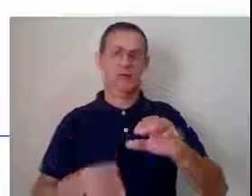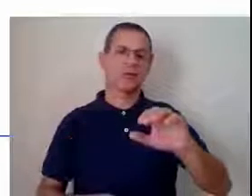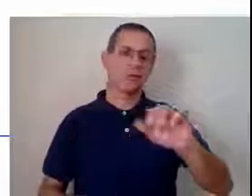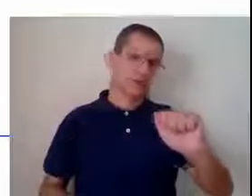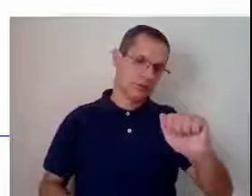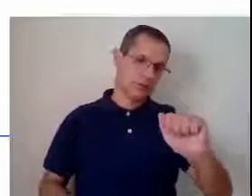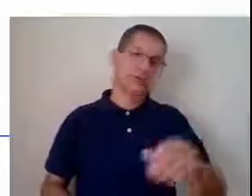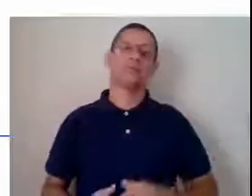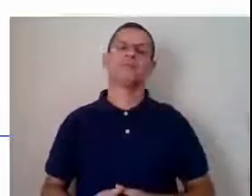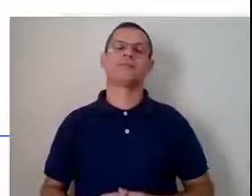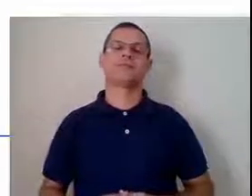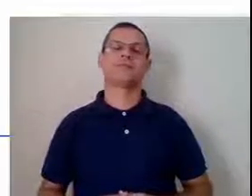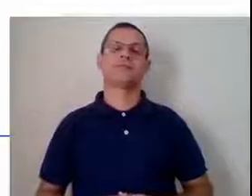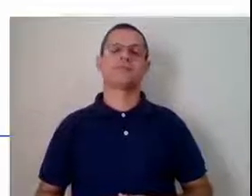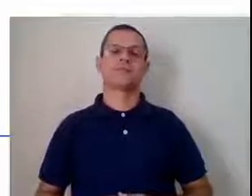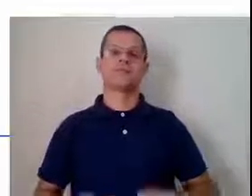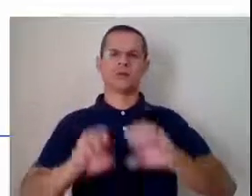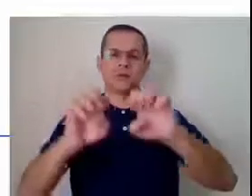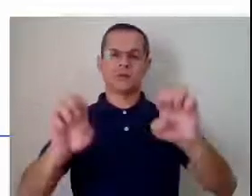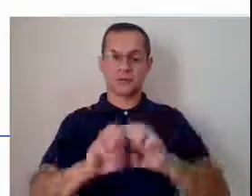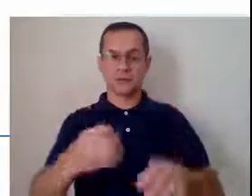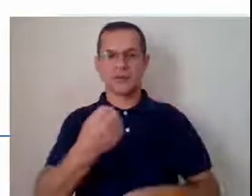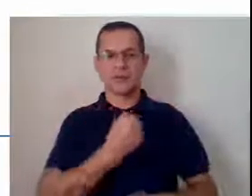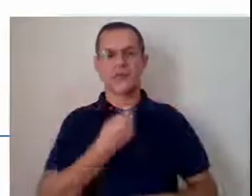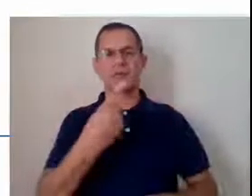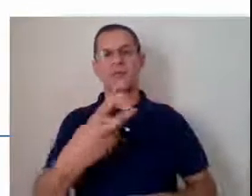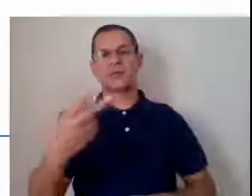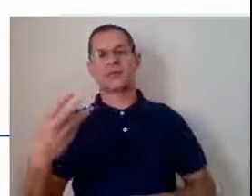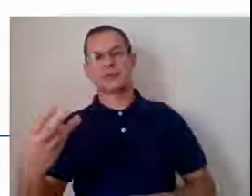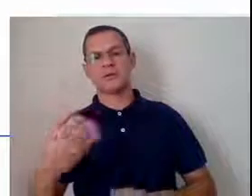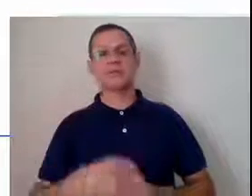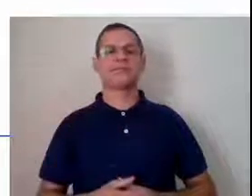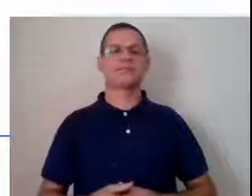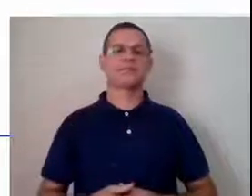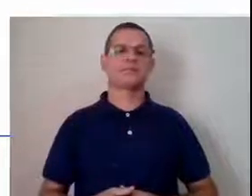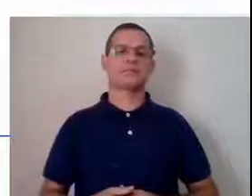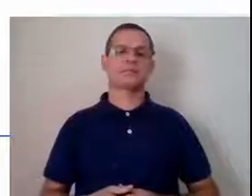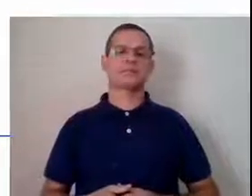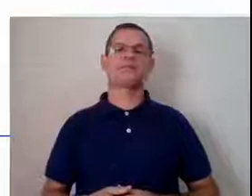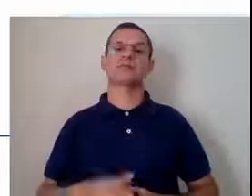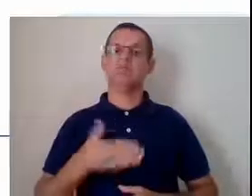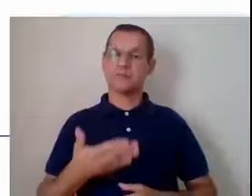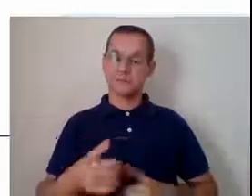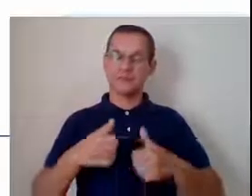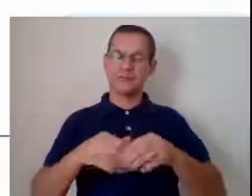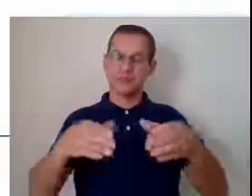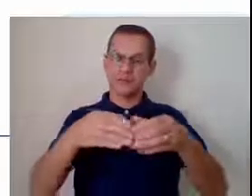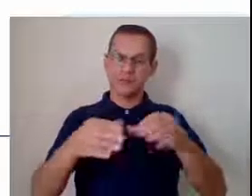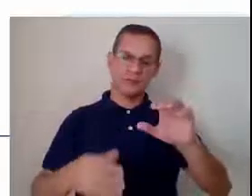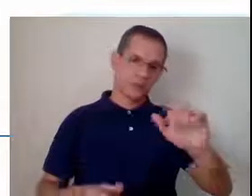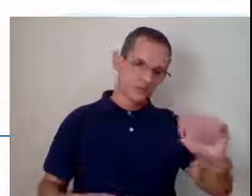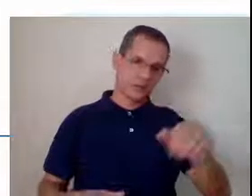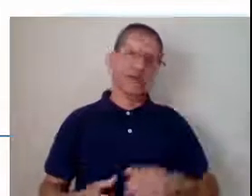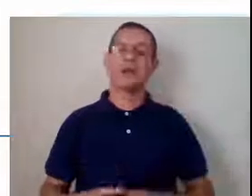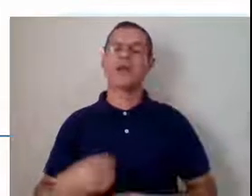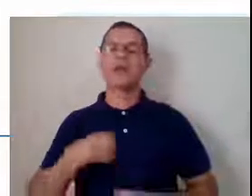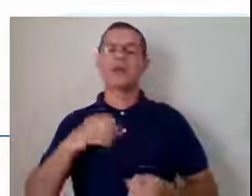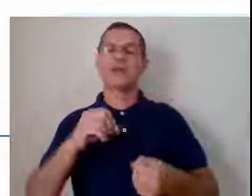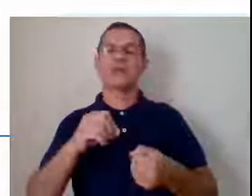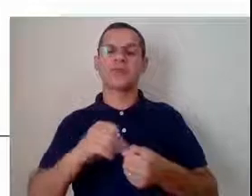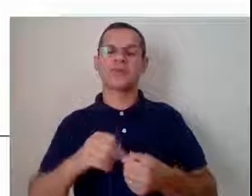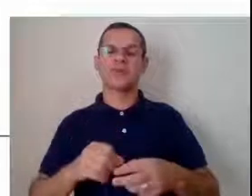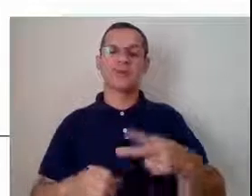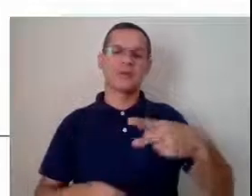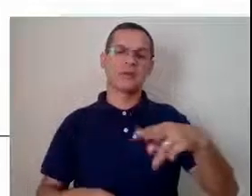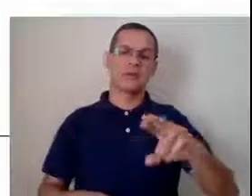A, aqui composto pelo número 1, 2 e 3, então, esse é o conjunto A. E eu quero fazer o